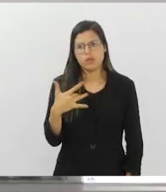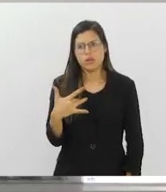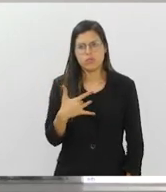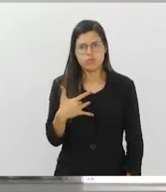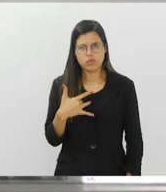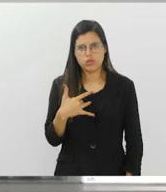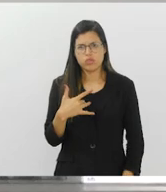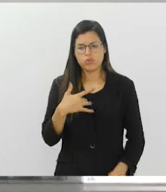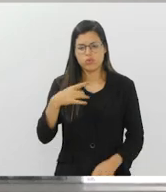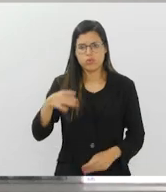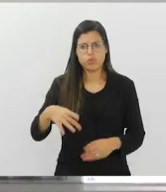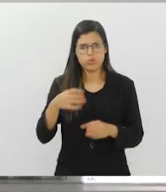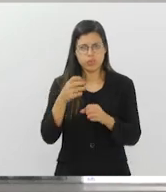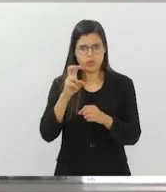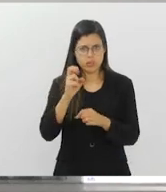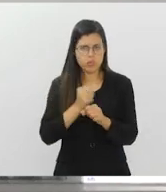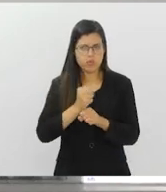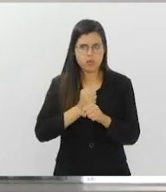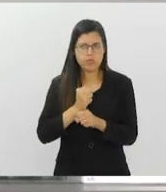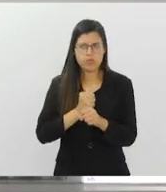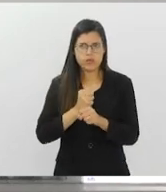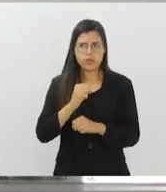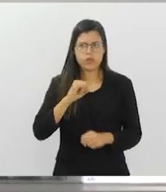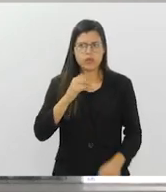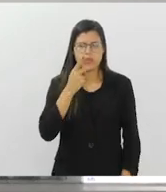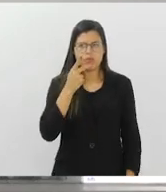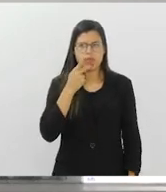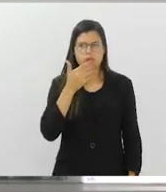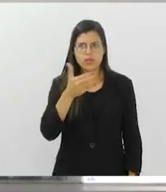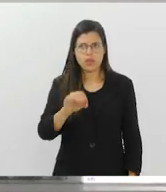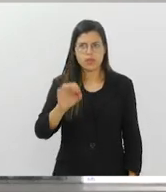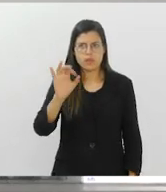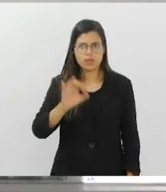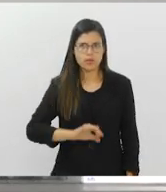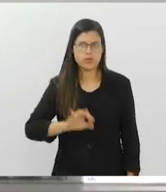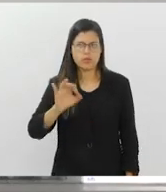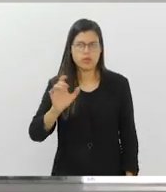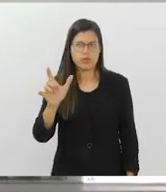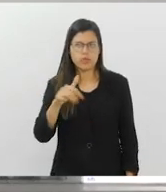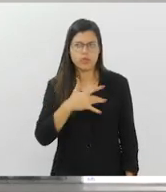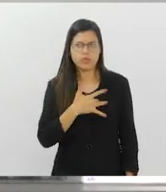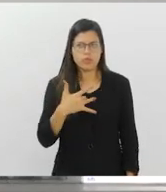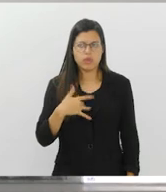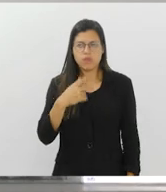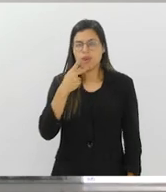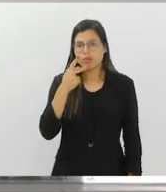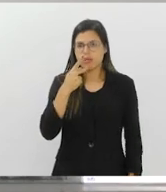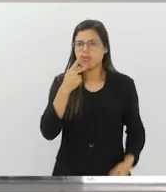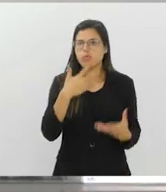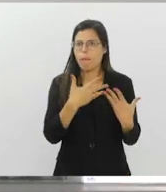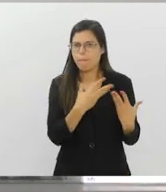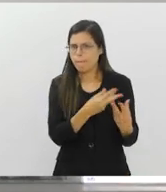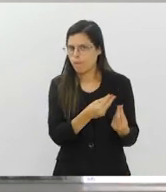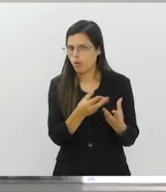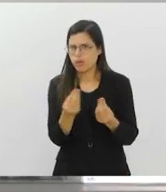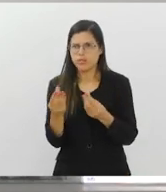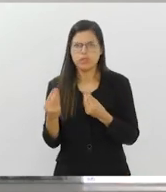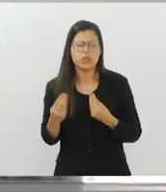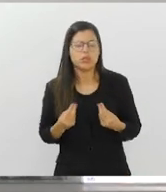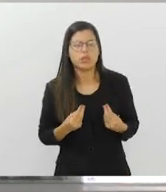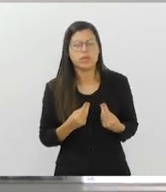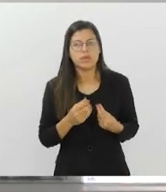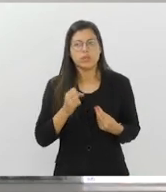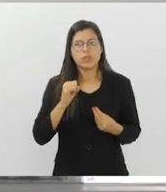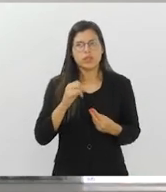nesses últimos 5 anos. E se você falar em 10% dos planos de saúde, você está falando de muitas vidas. Então, se você for colocar